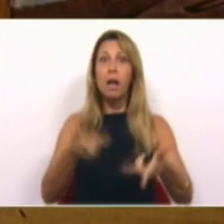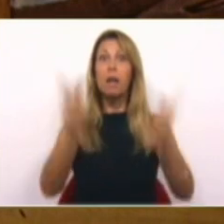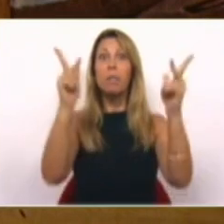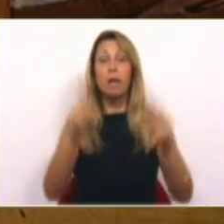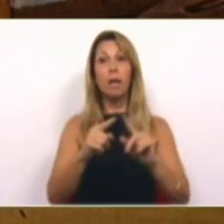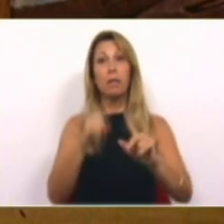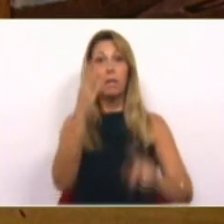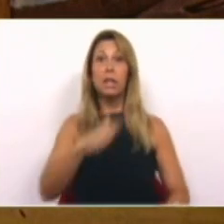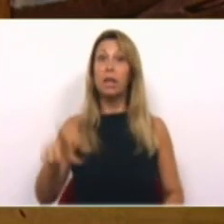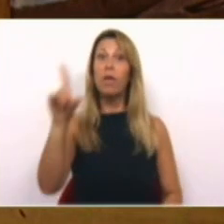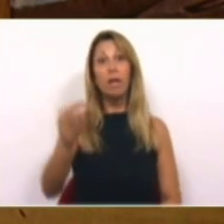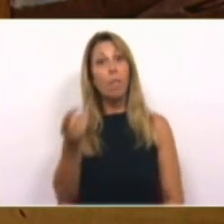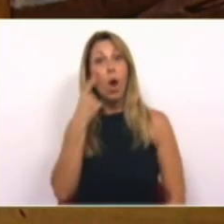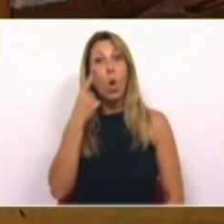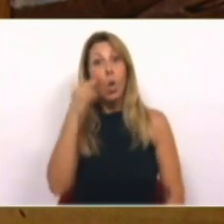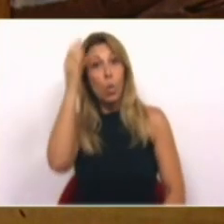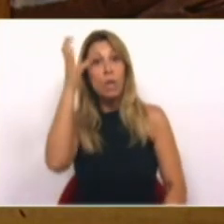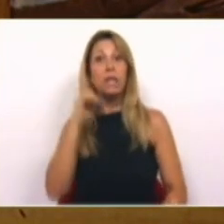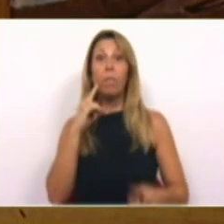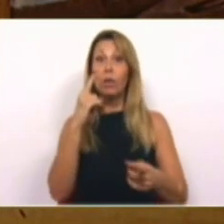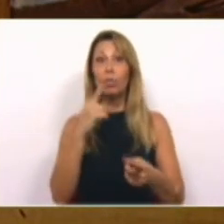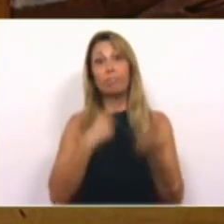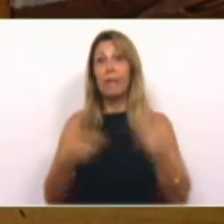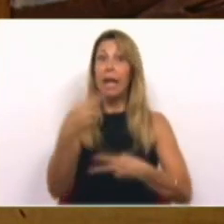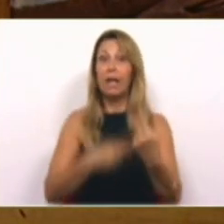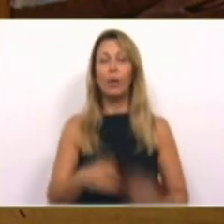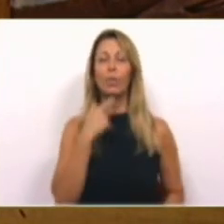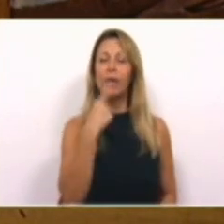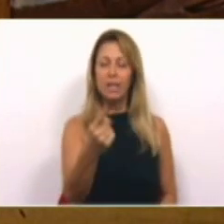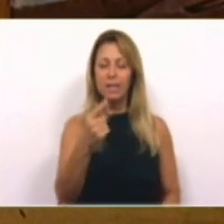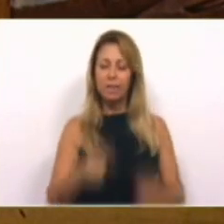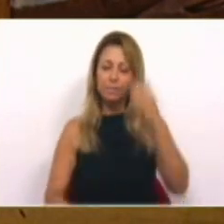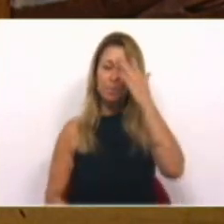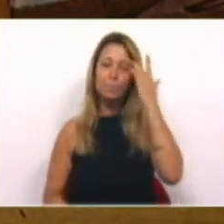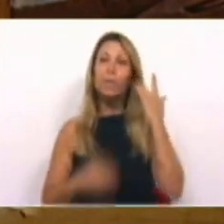conhecimento crítico. Disse. Muito obrigado, Sr. Deputado.